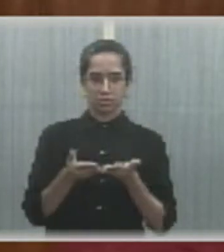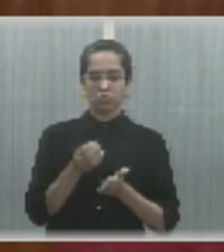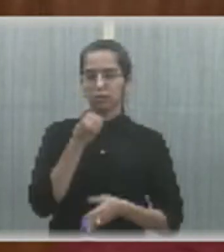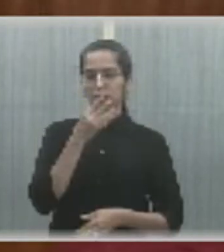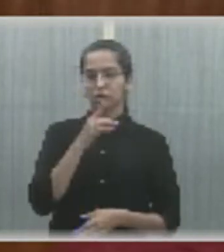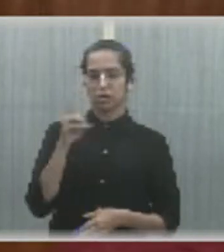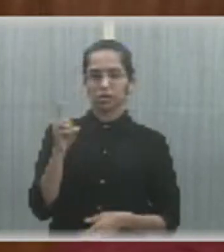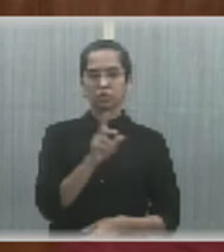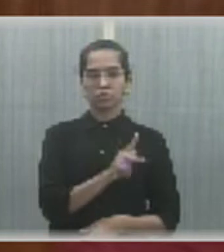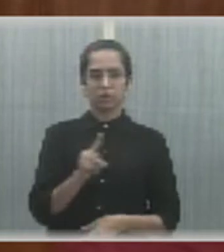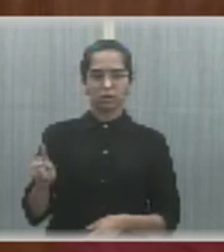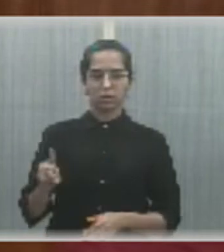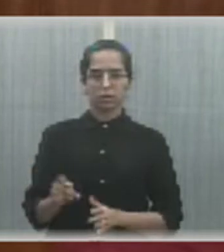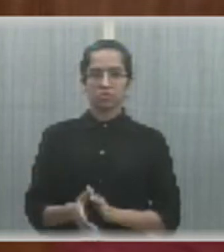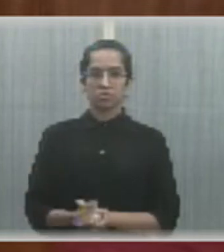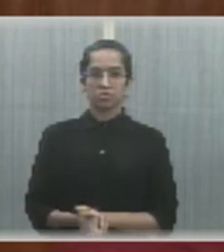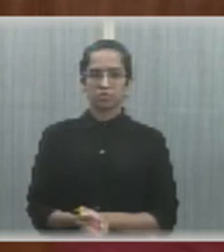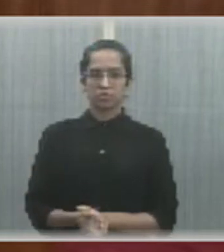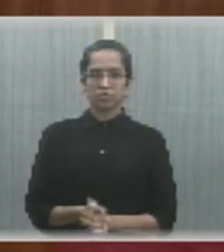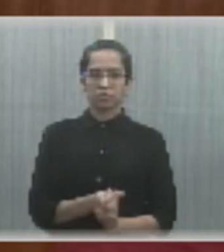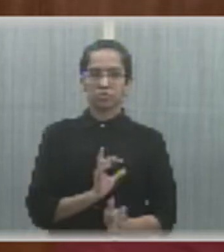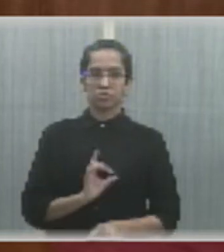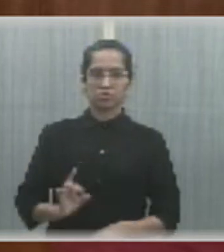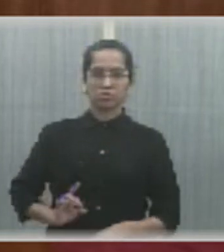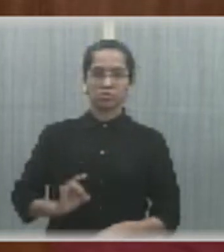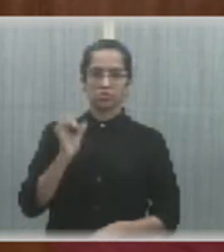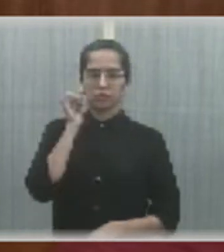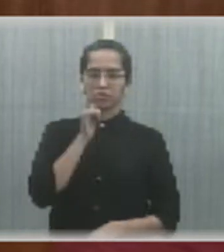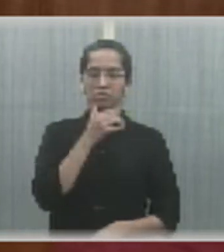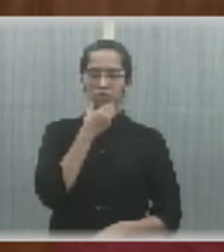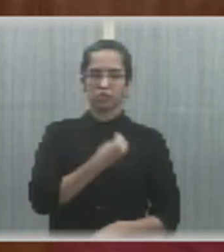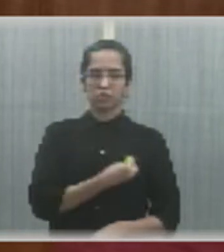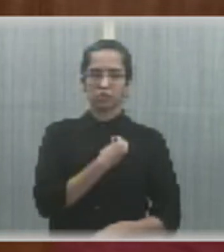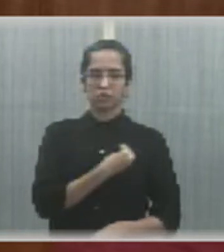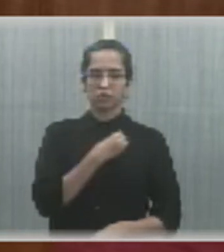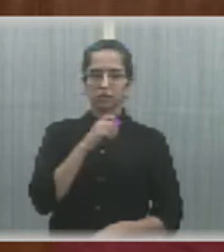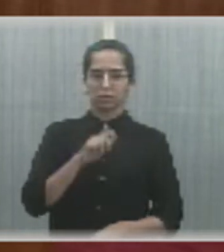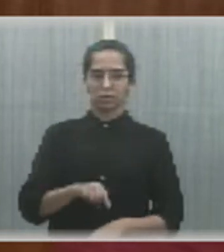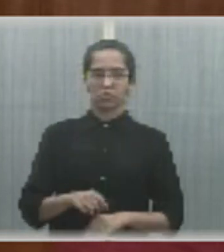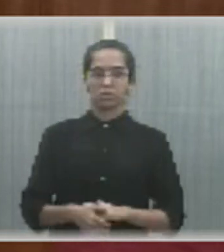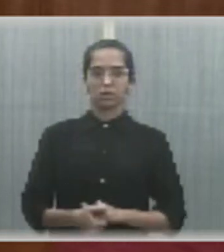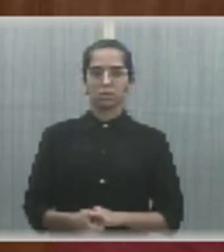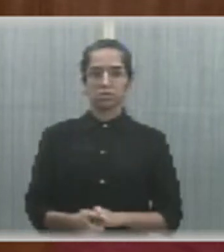presidente. Senhores deputados, expediente.